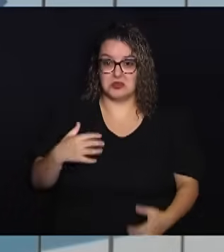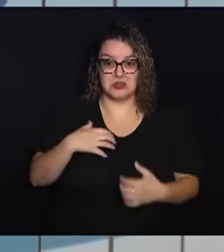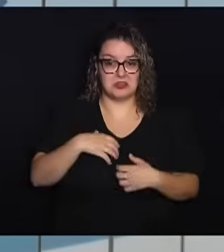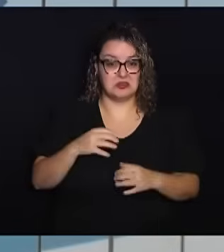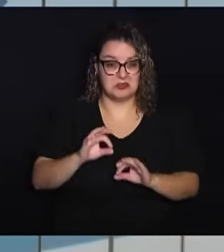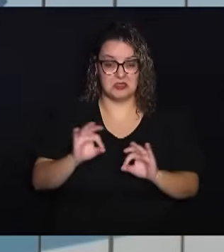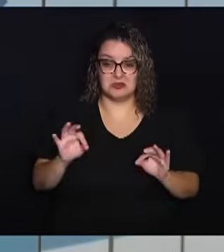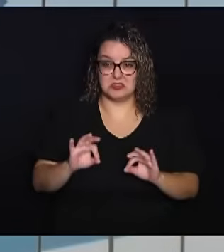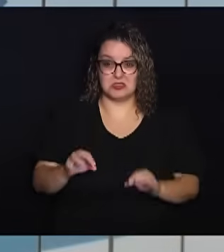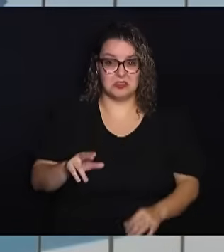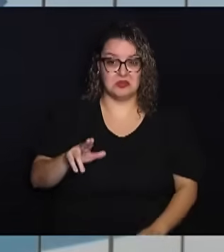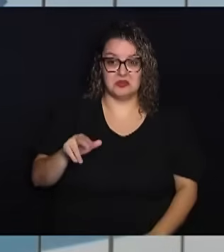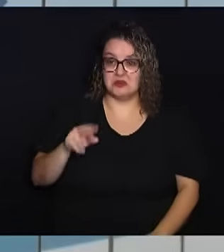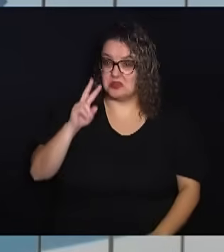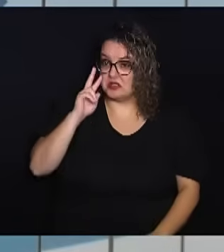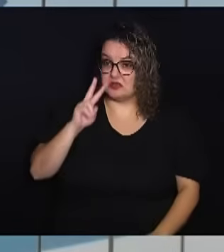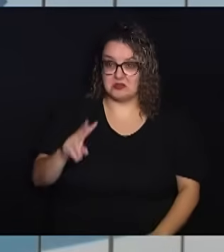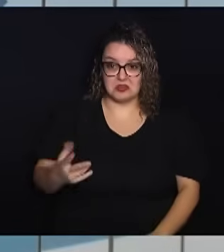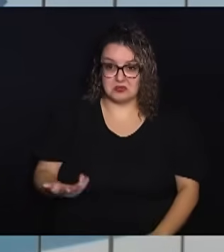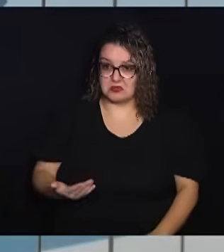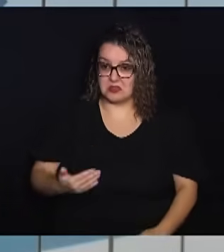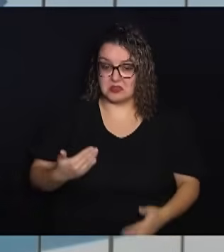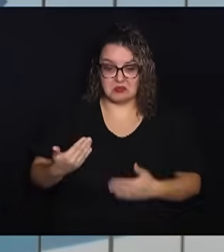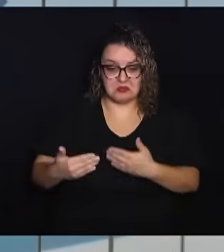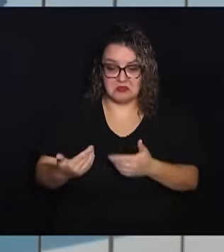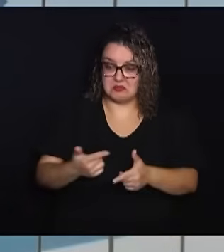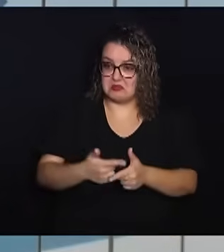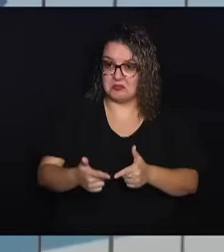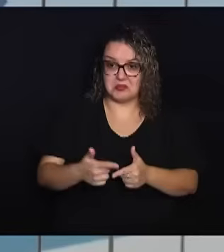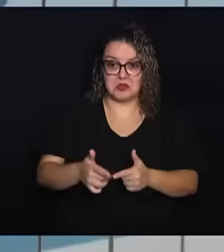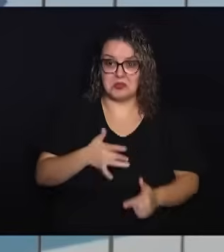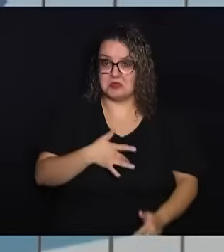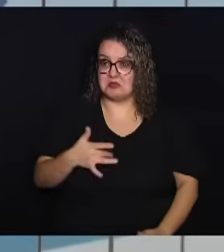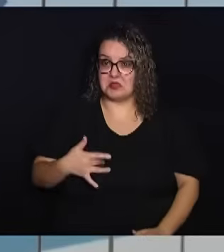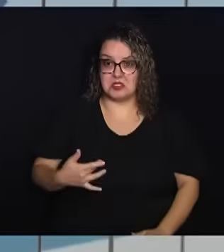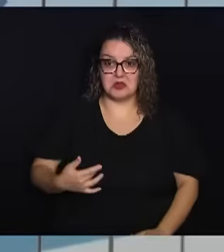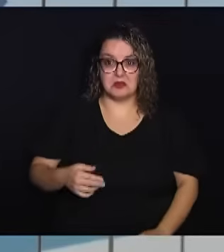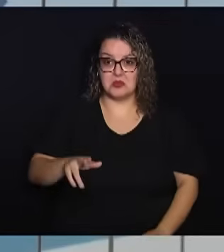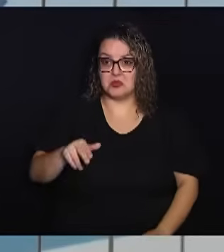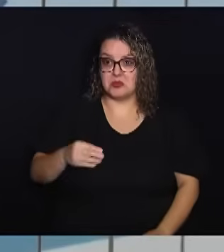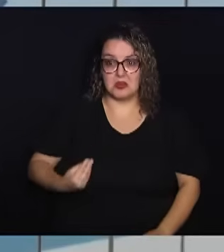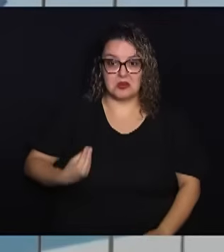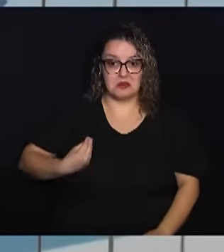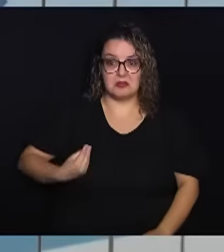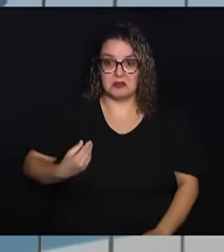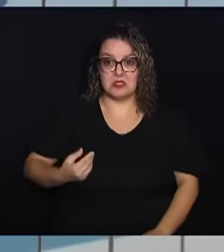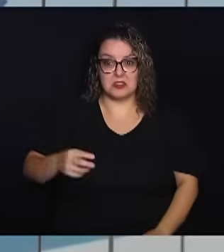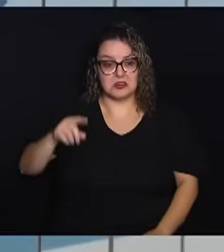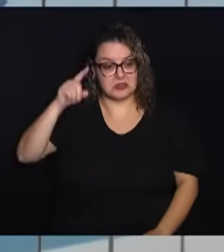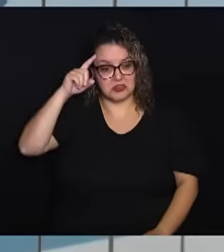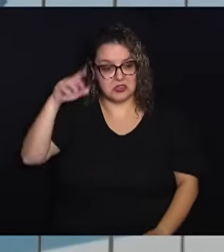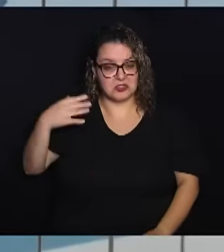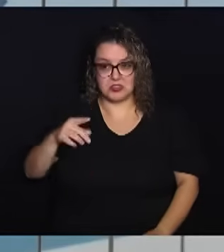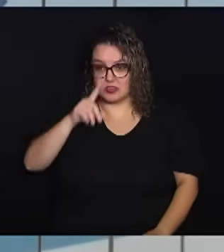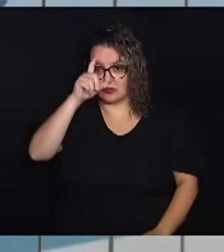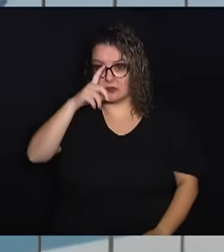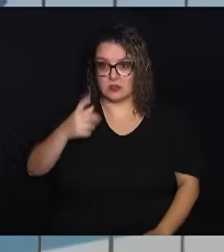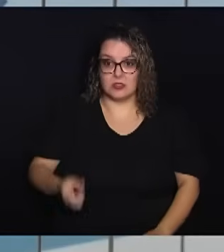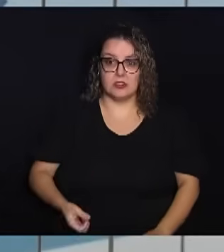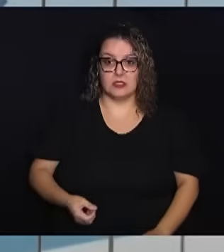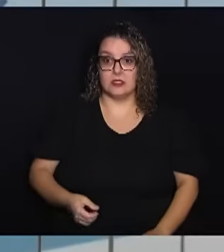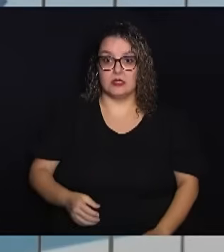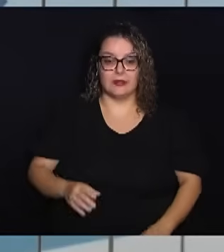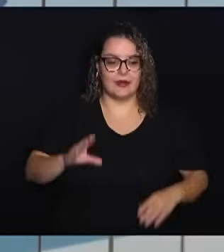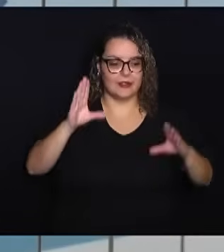disso, nunca vi ela passar por nenhum problema de saúde, nunca vivi essa rotina de hospital e do nada caiu uma bomba